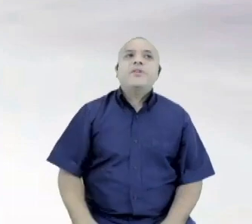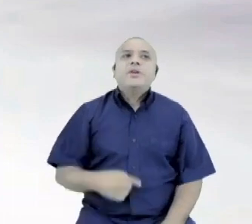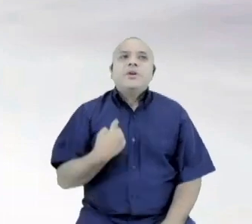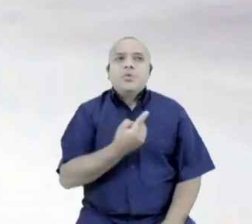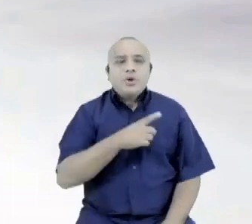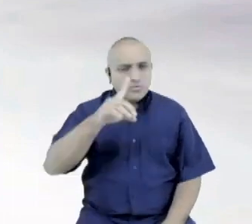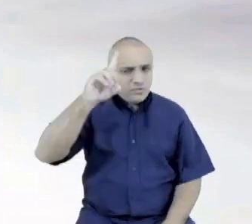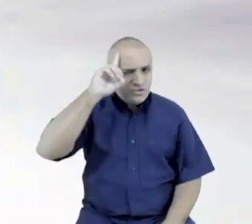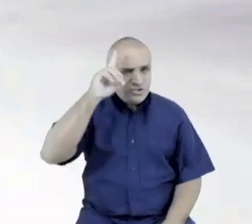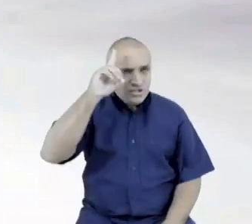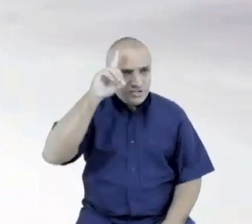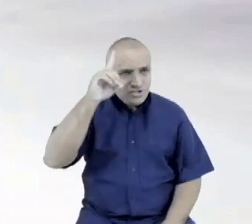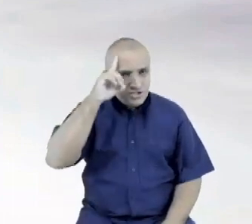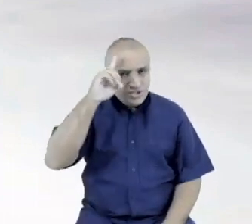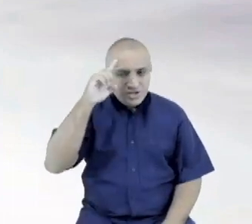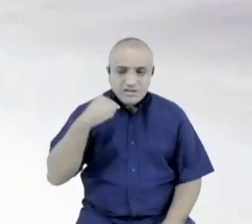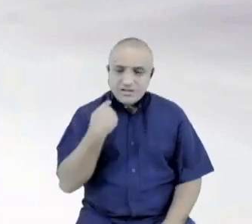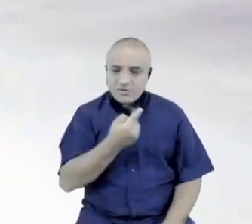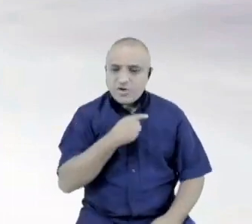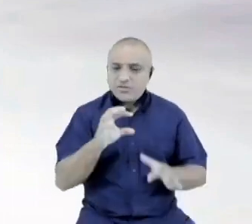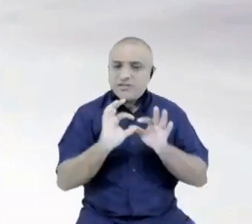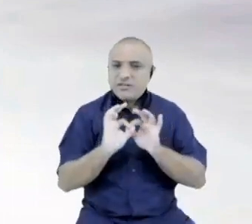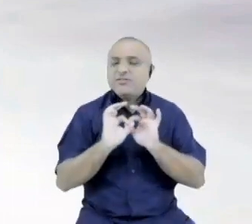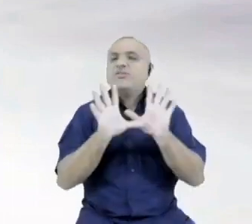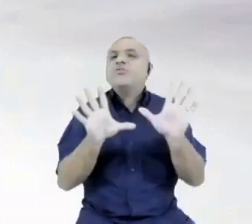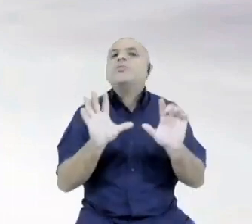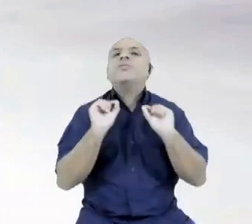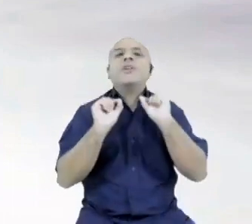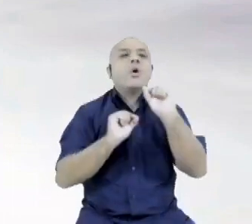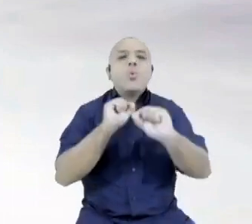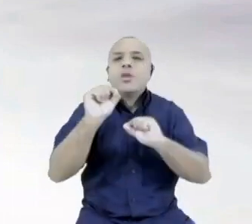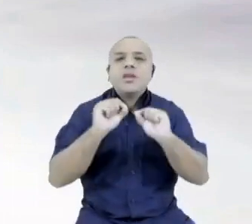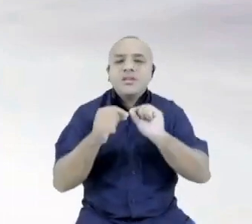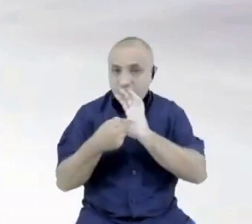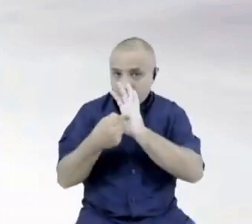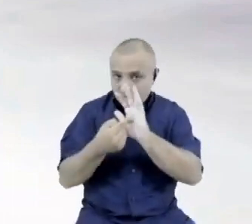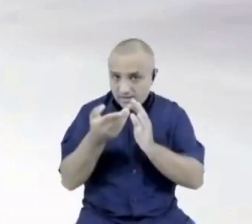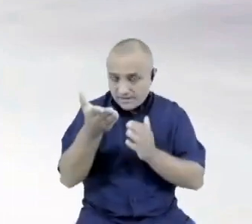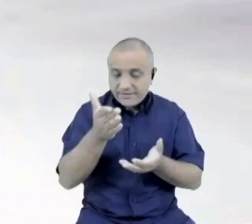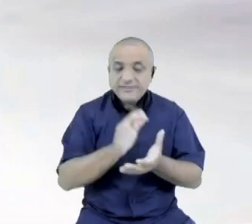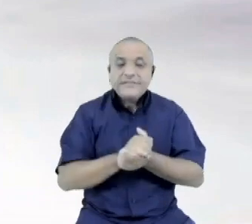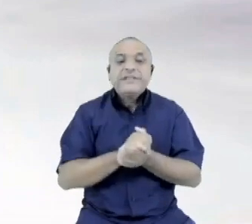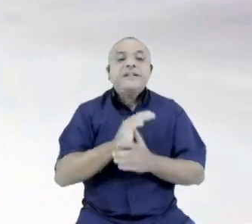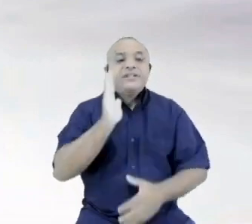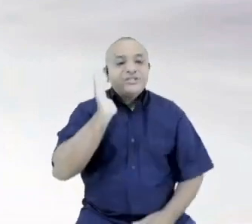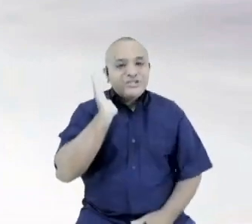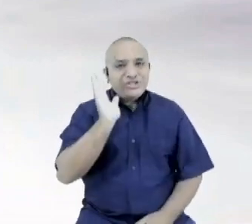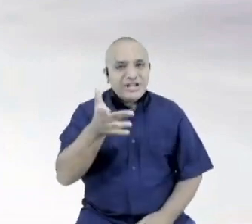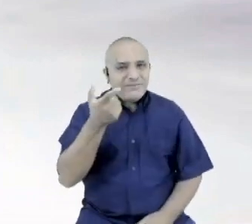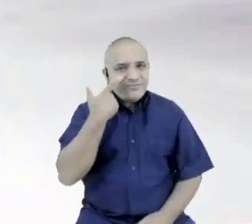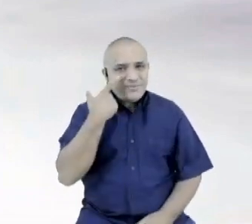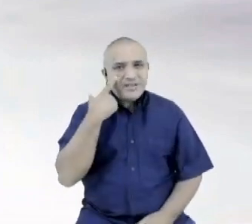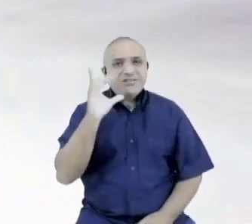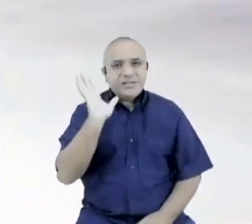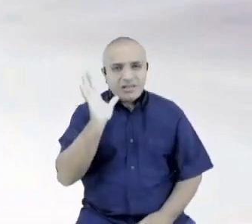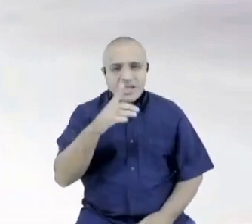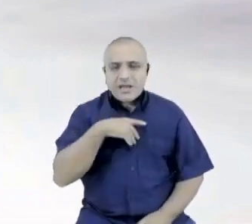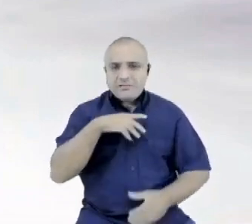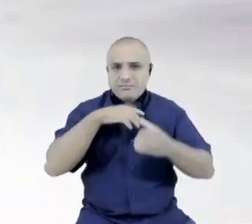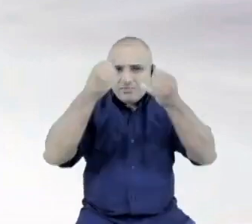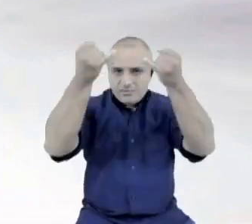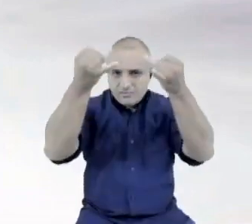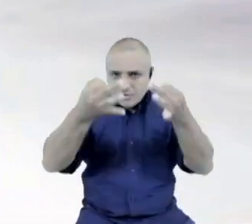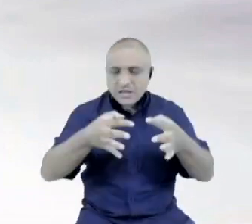dia, na nossa disponibilizar. O que isso traz? A gente já viu, já tem descrições